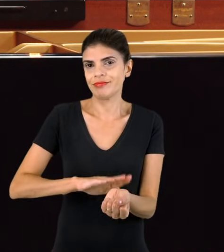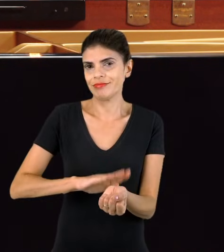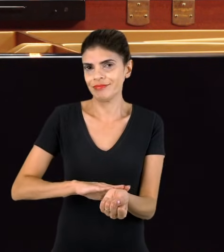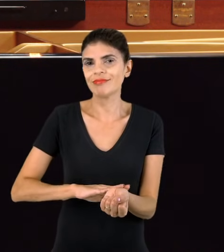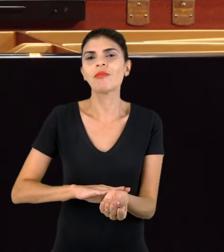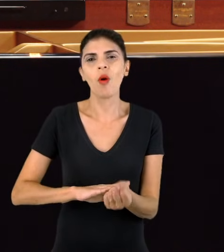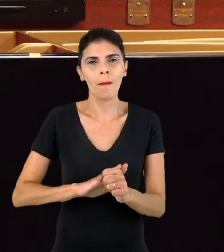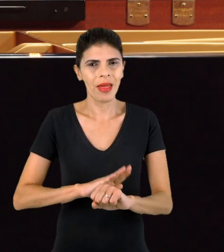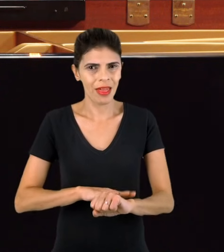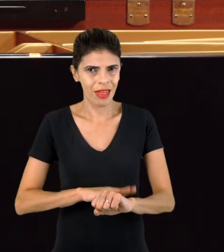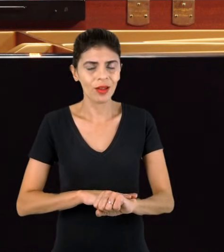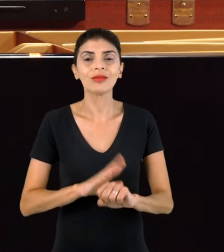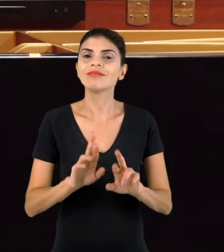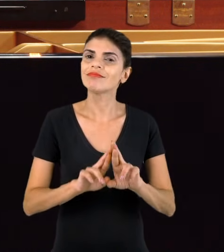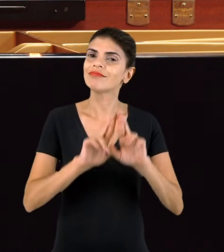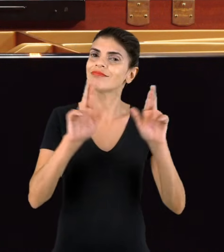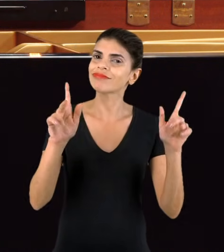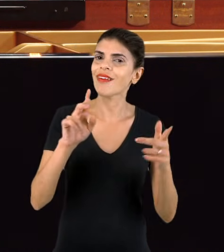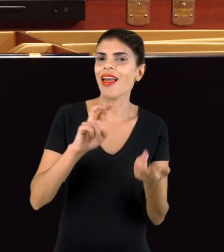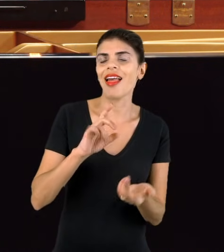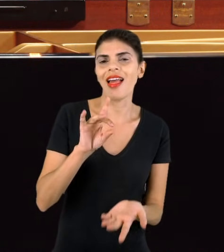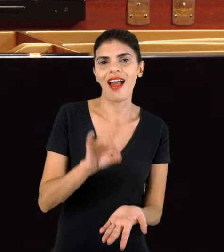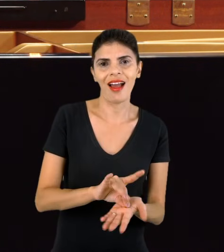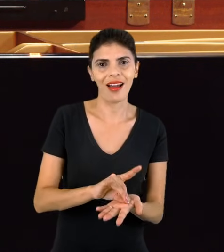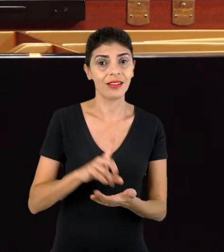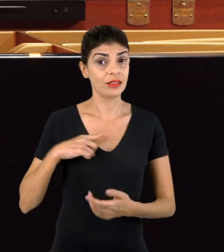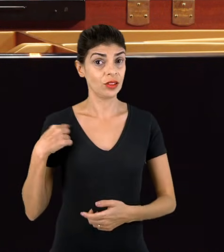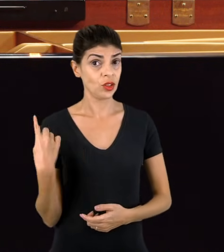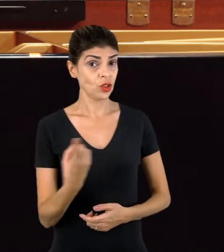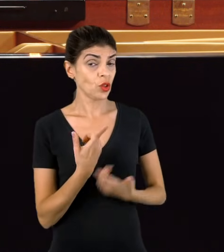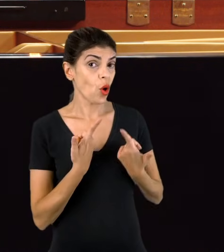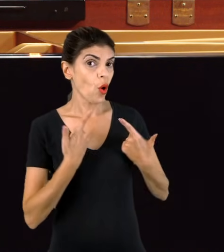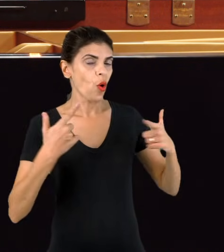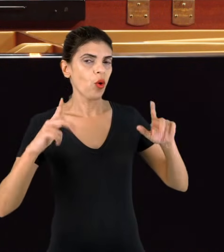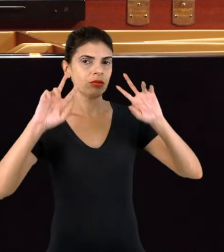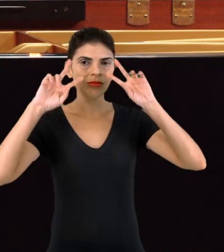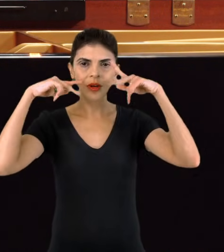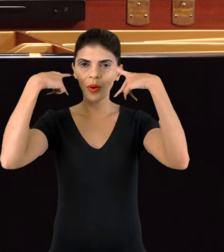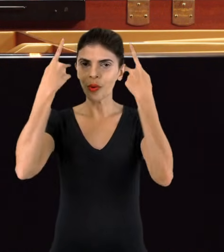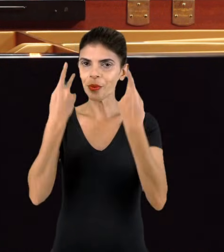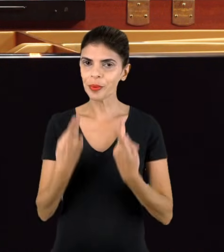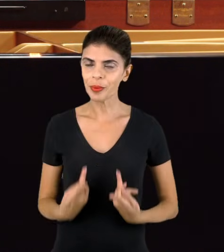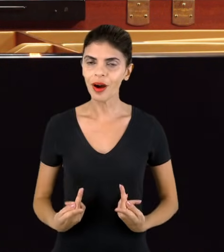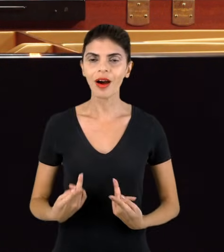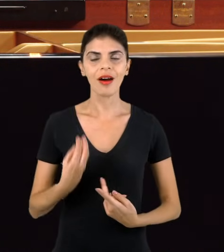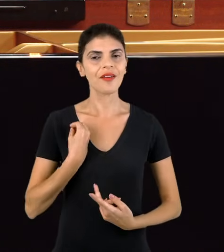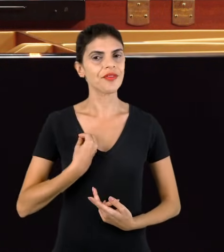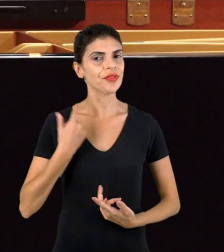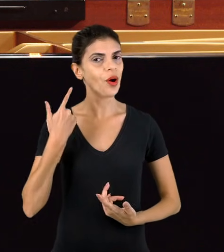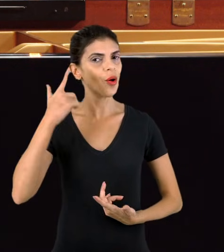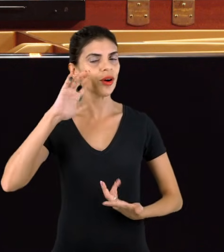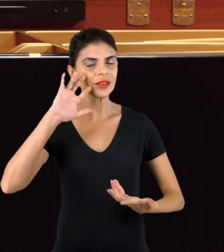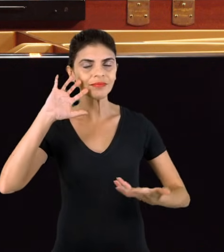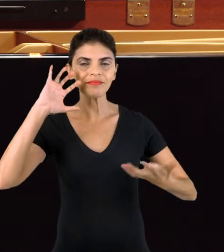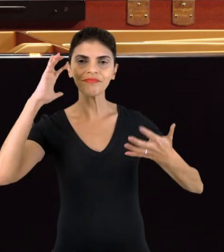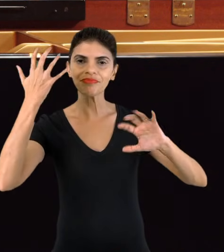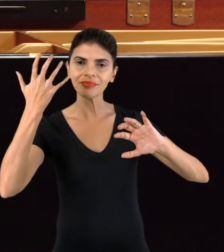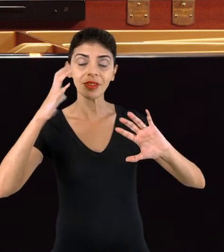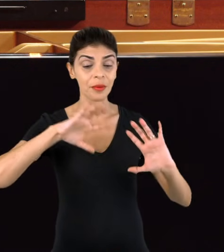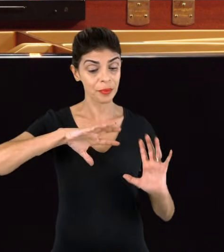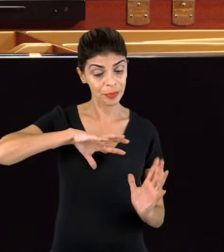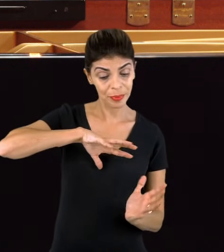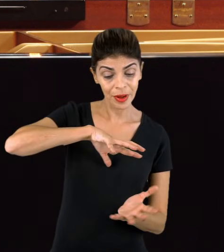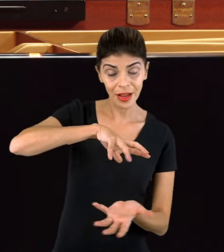um momento que também traz uma outra realidade. Hoje somos um outro ser humano, hoje a gente vive um outro clima